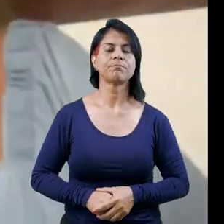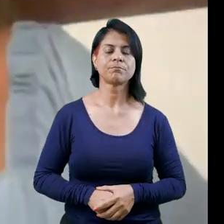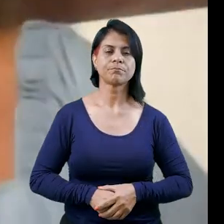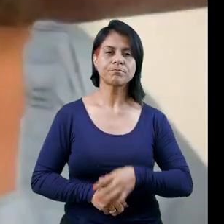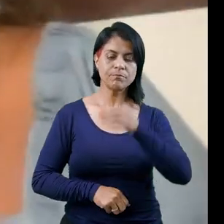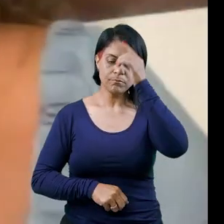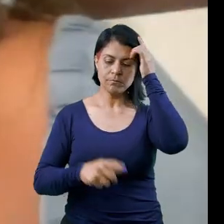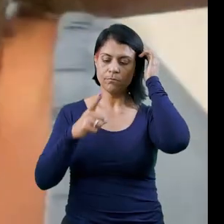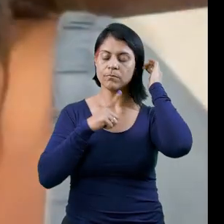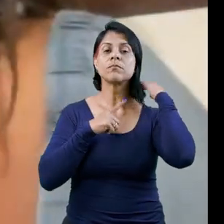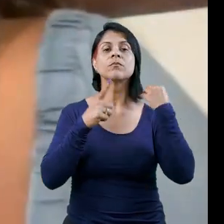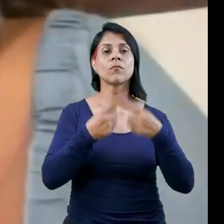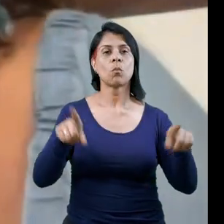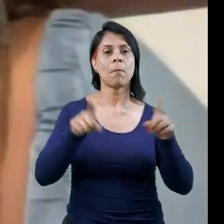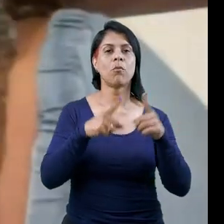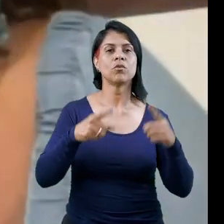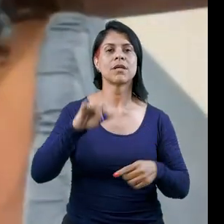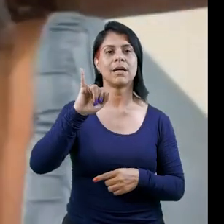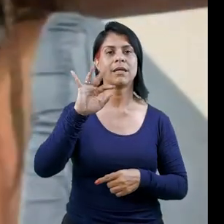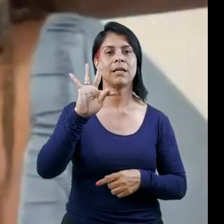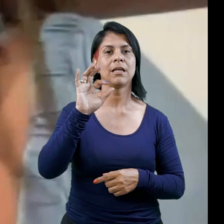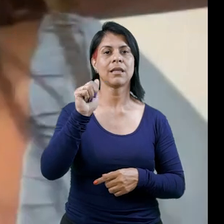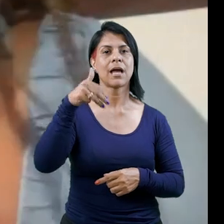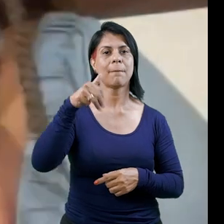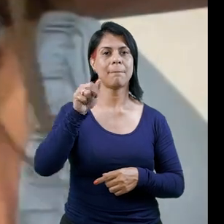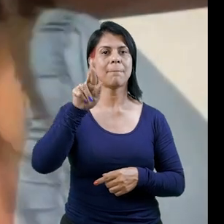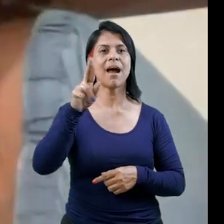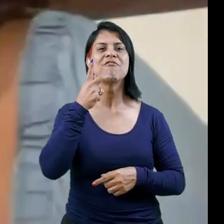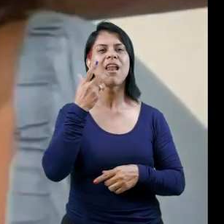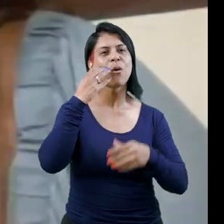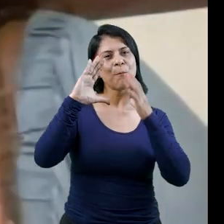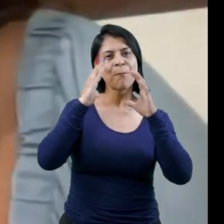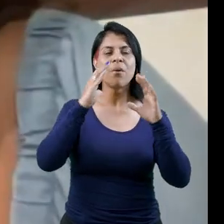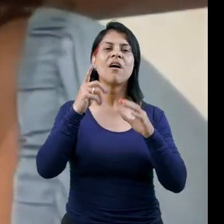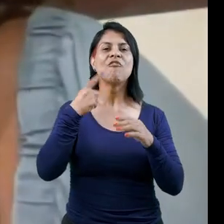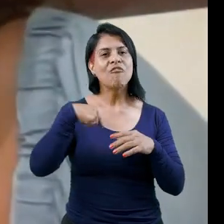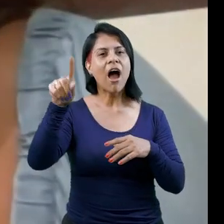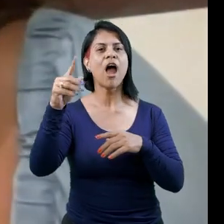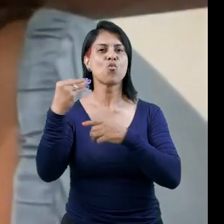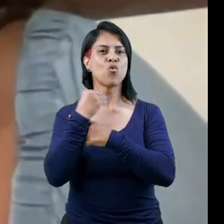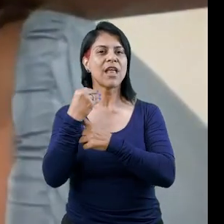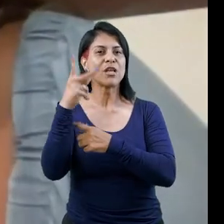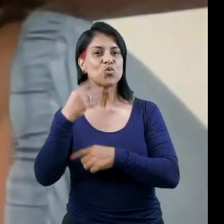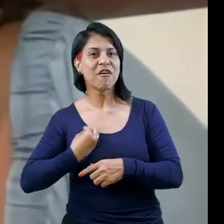Aí tem uma música do Itamar, que o Itamar canta, que é "Vai cuidar de sua vida", diz o dito popular, "Quem cuida da vida alheia, da sua